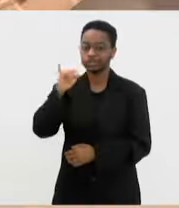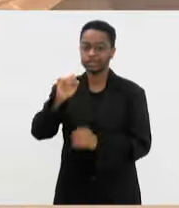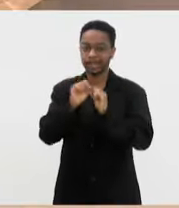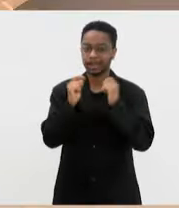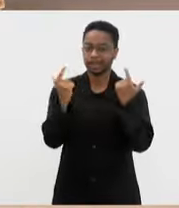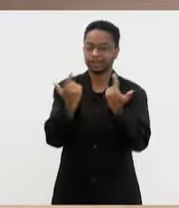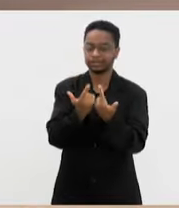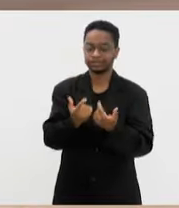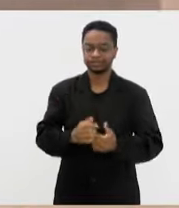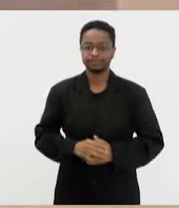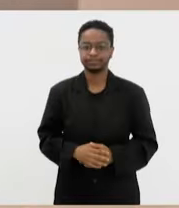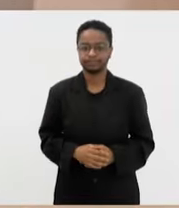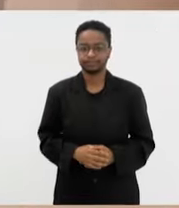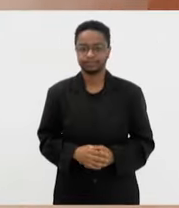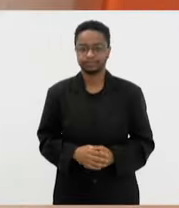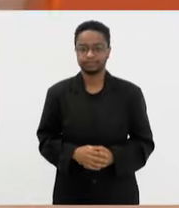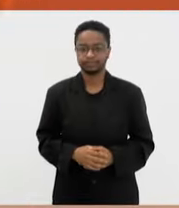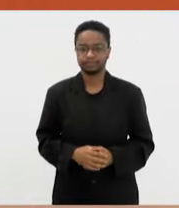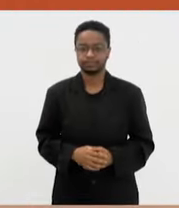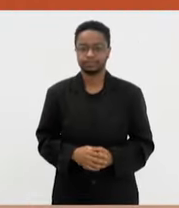agora.